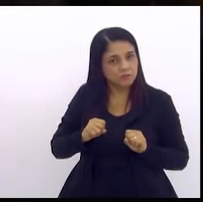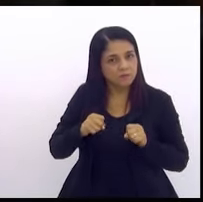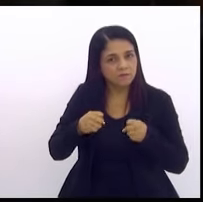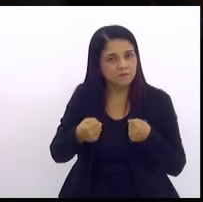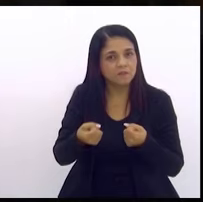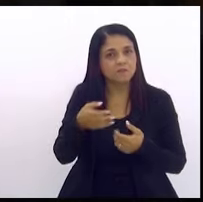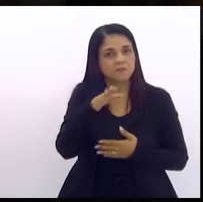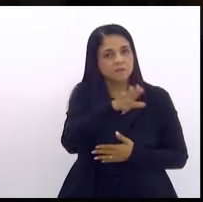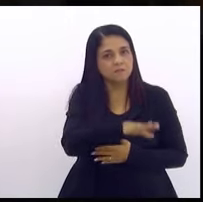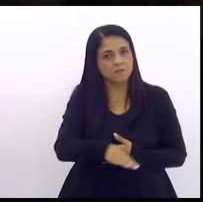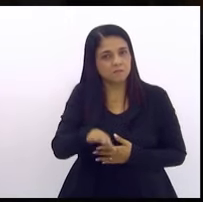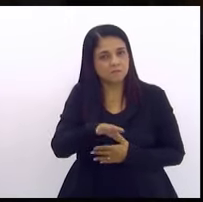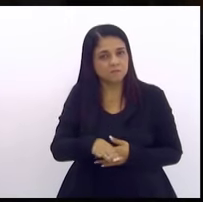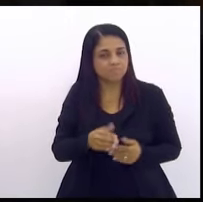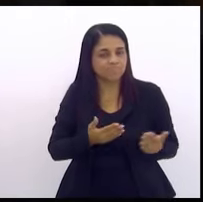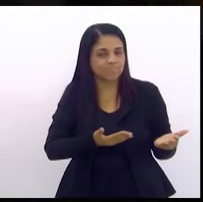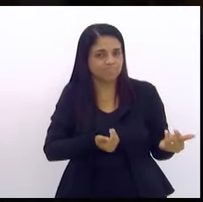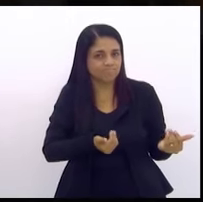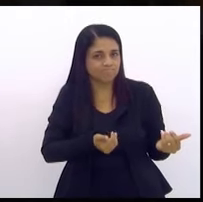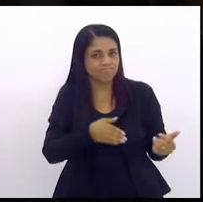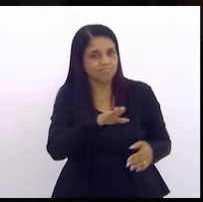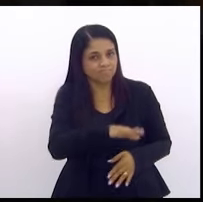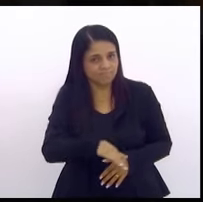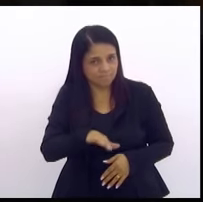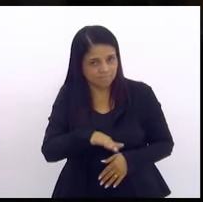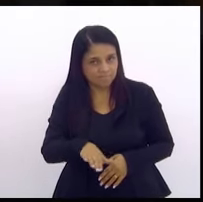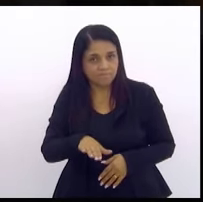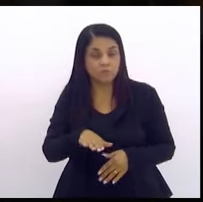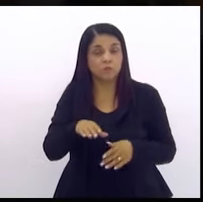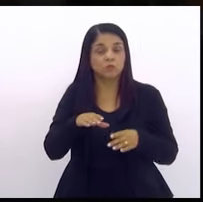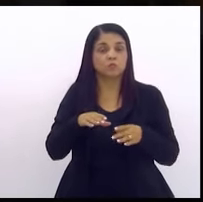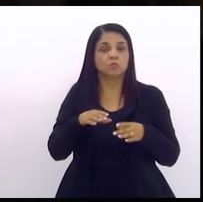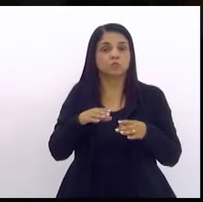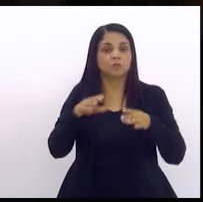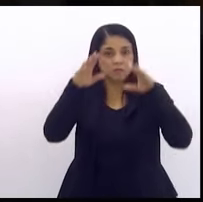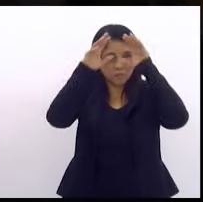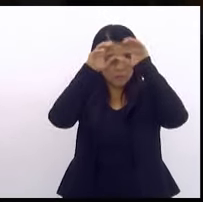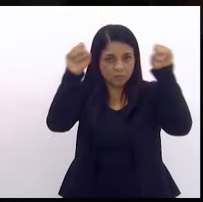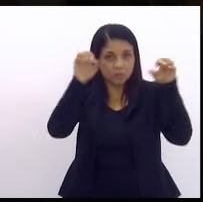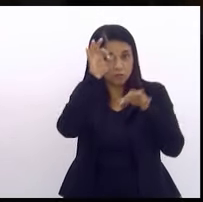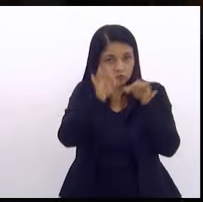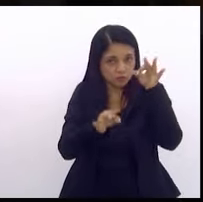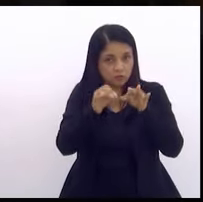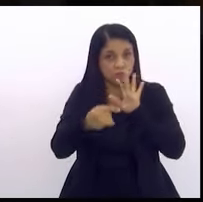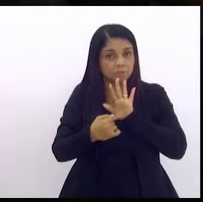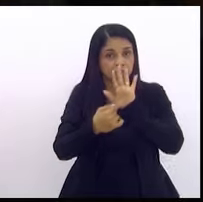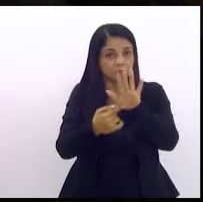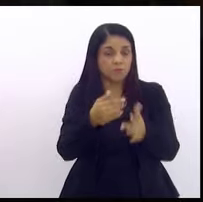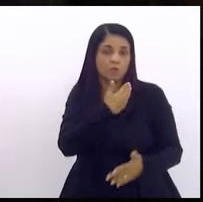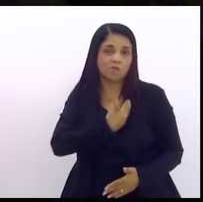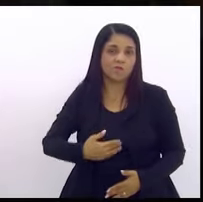das Crianças e Adolescentes no Tribunal de Justiça, apresentando para o governador do Estado